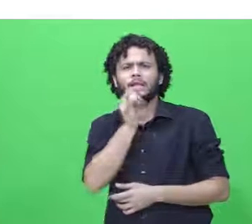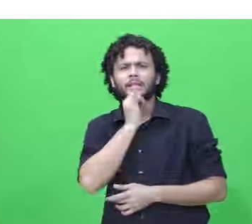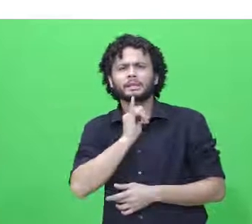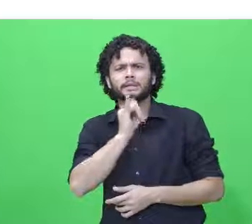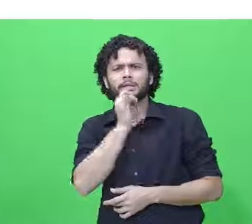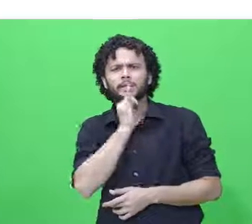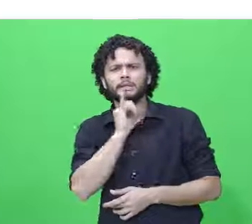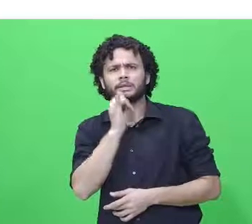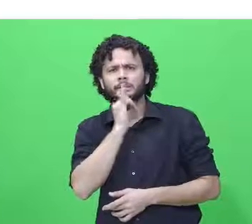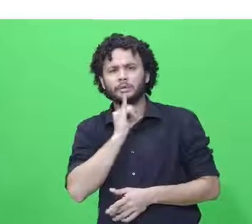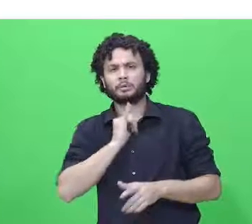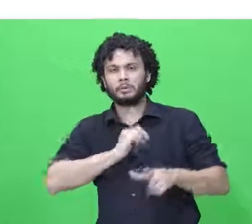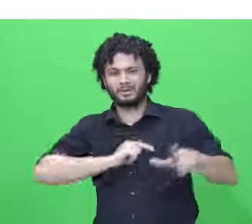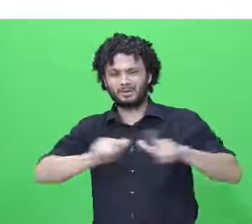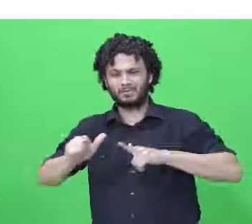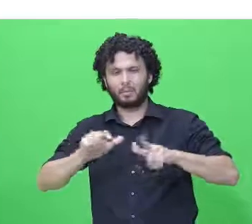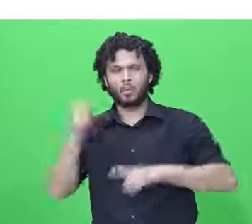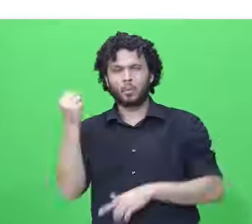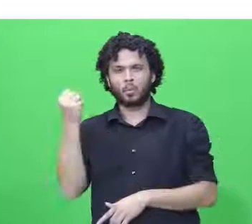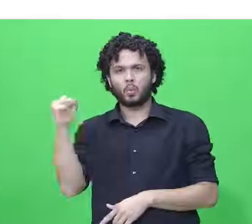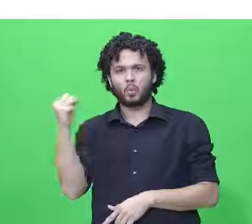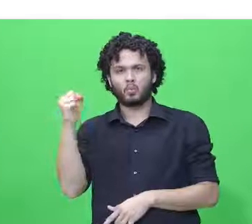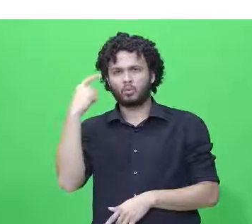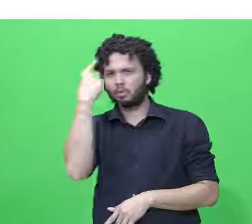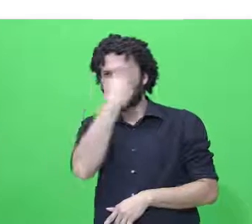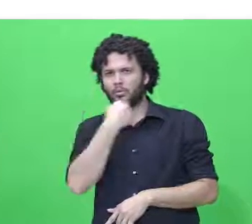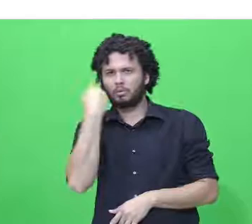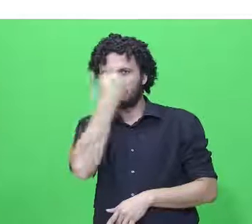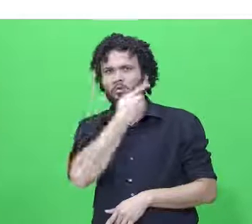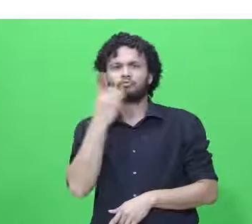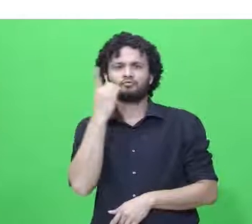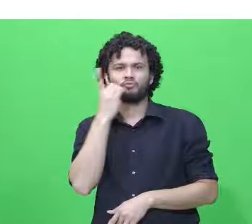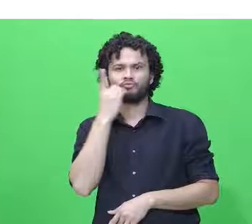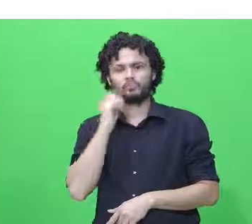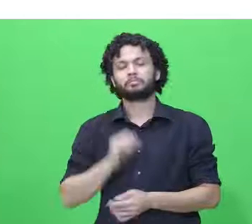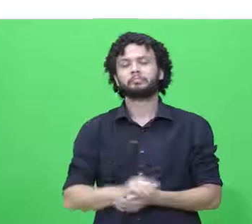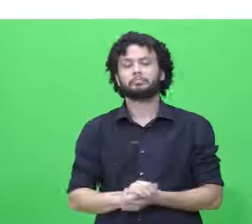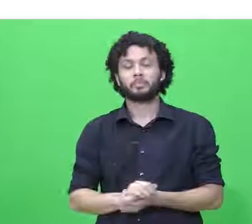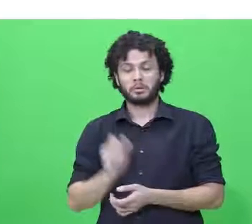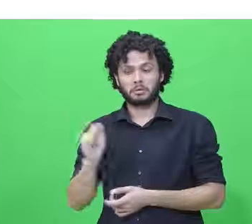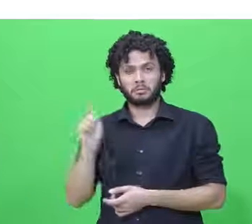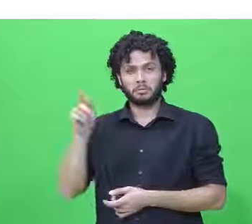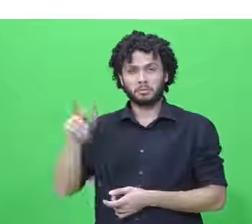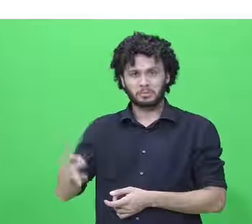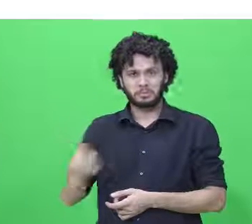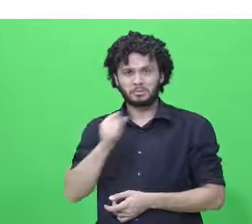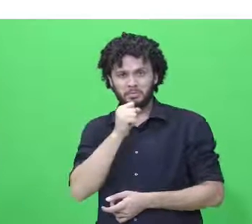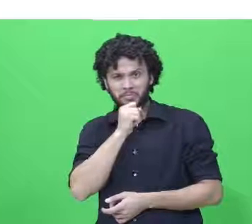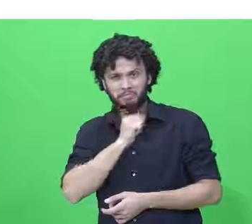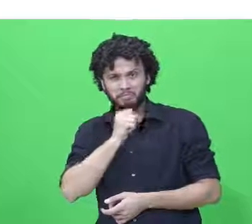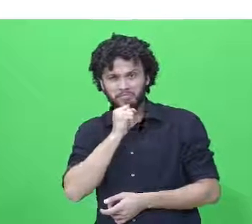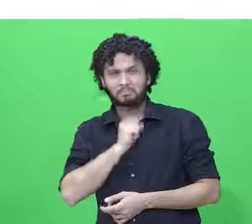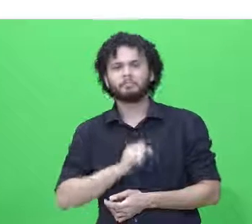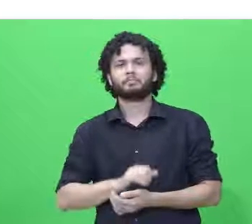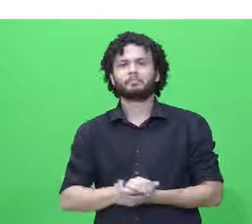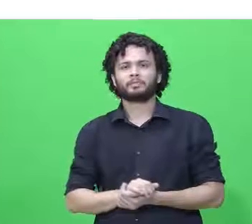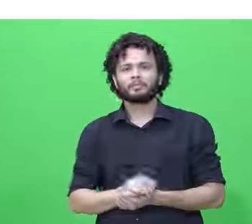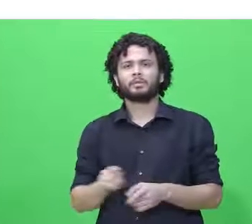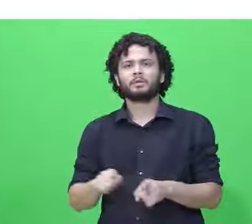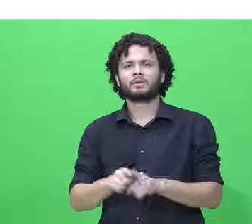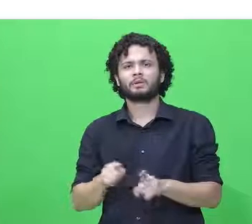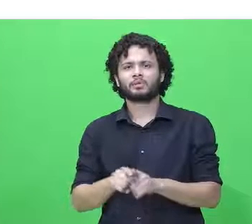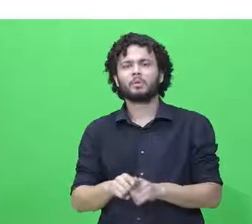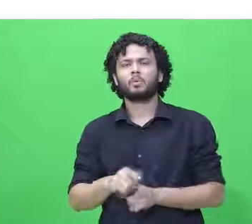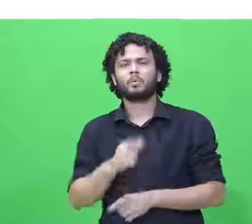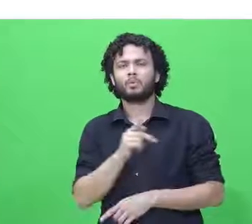por exemplo, jornada de trabalho de 8 horas, aposentadoria, né? Tem também, alguns outros autores,